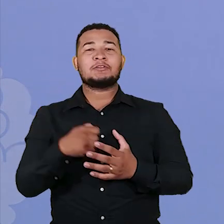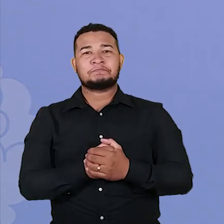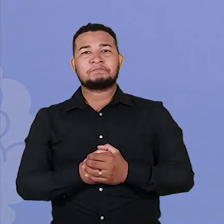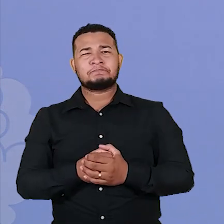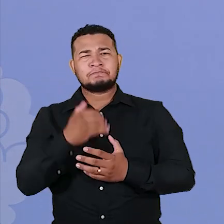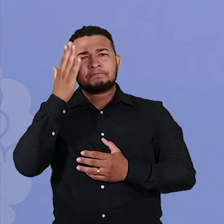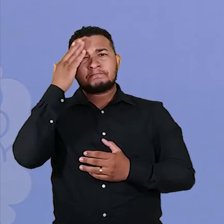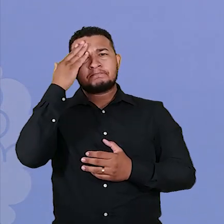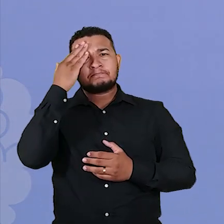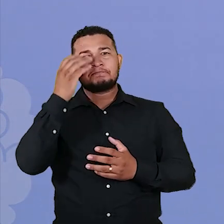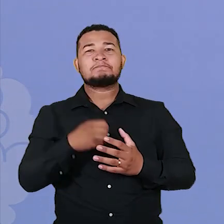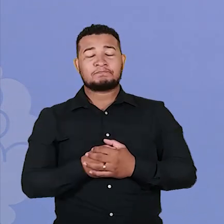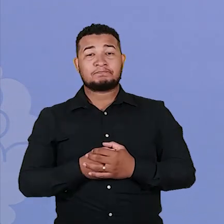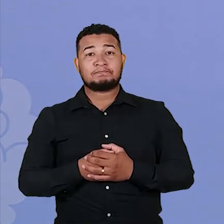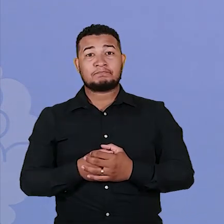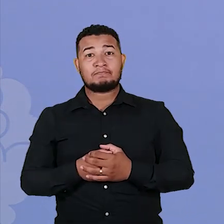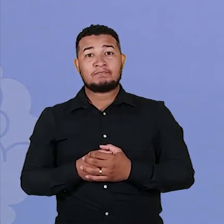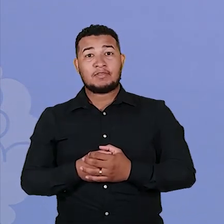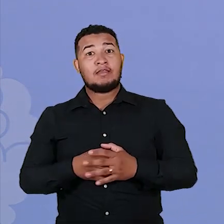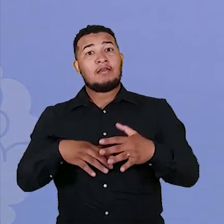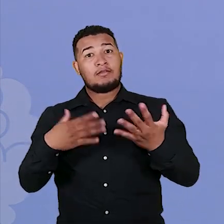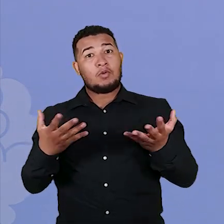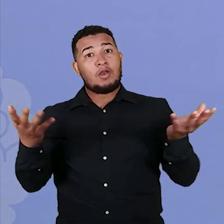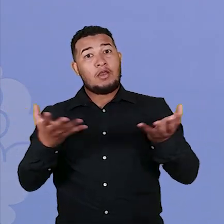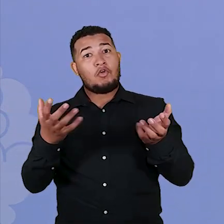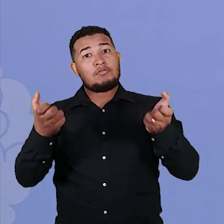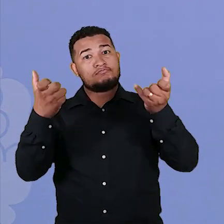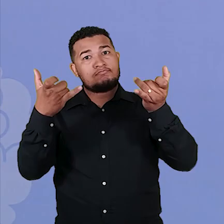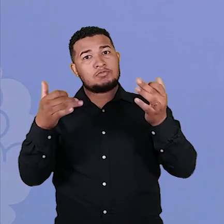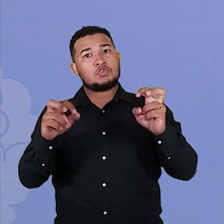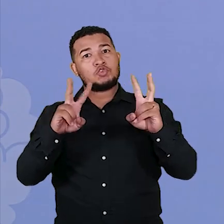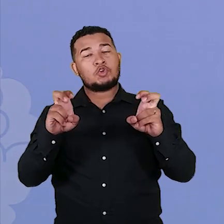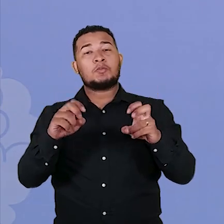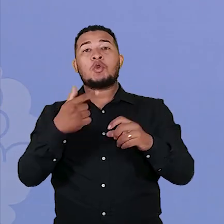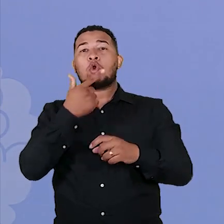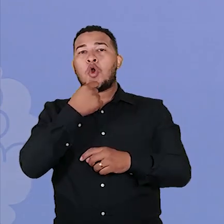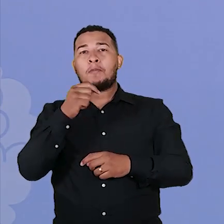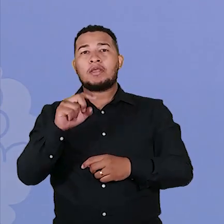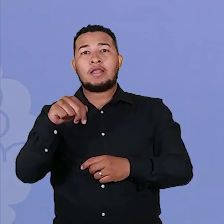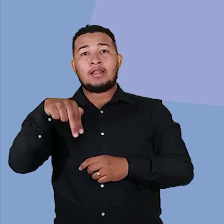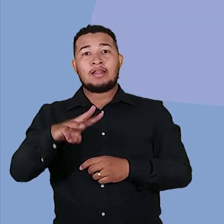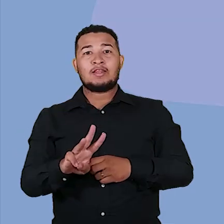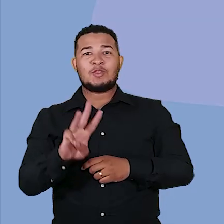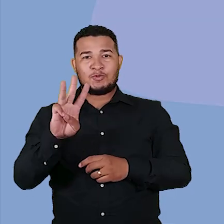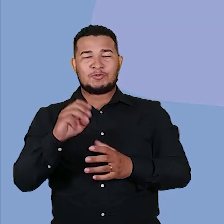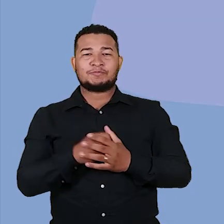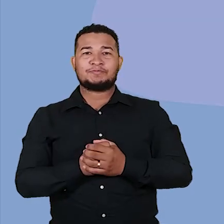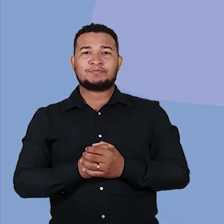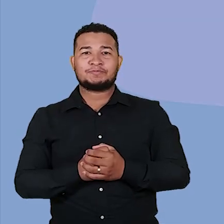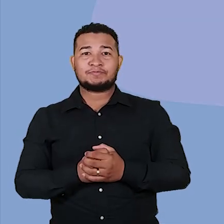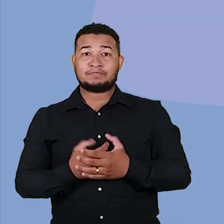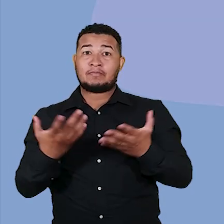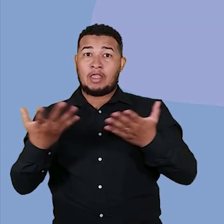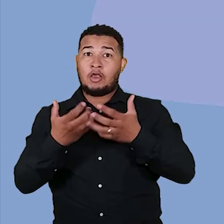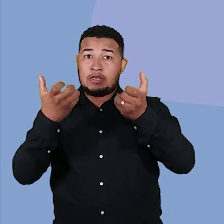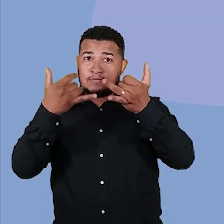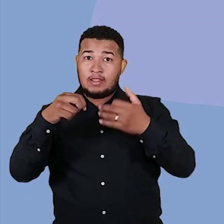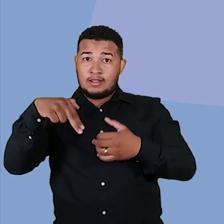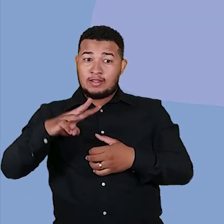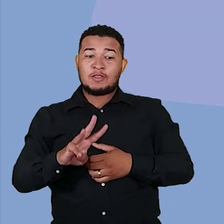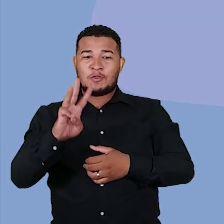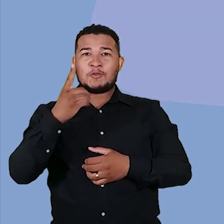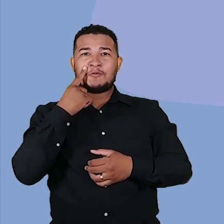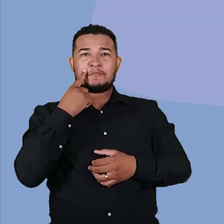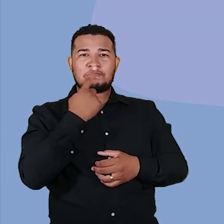deu para entender então agora vamos começar a falar sobre newton olha aí então agora a gente vai